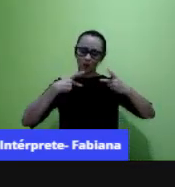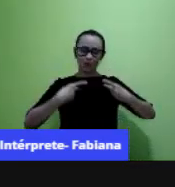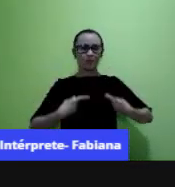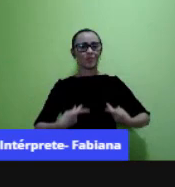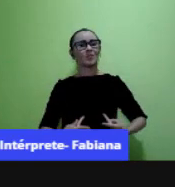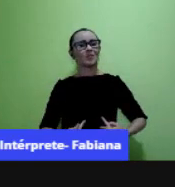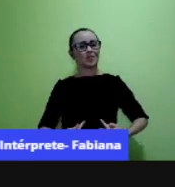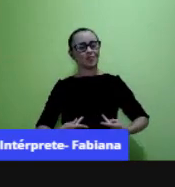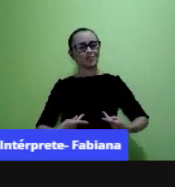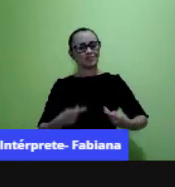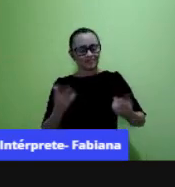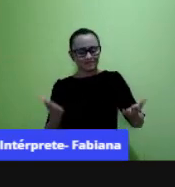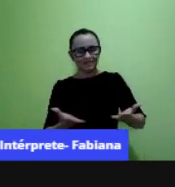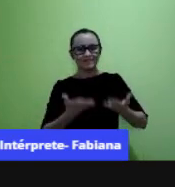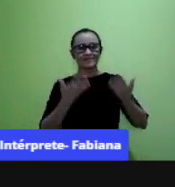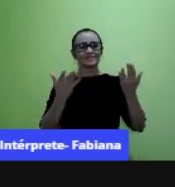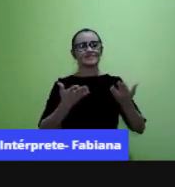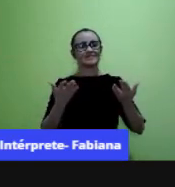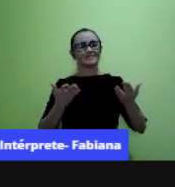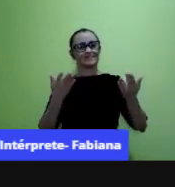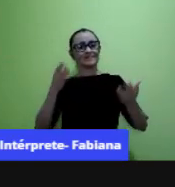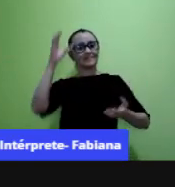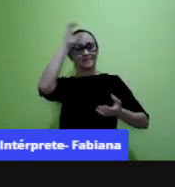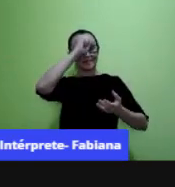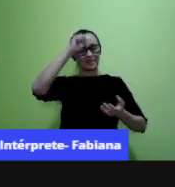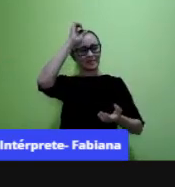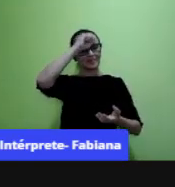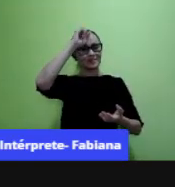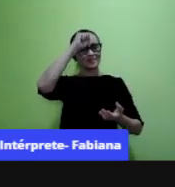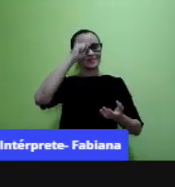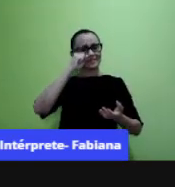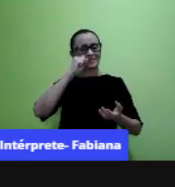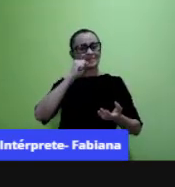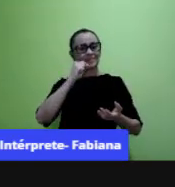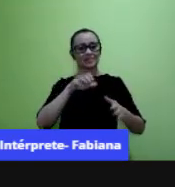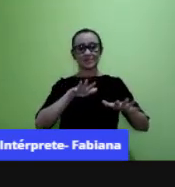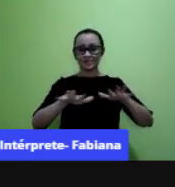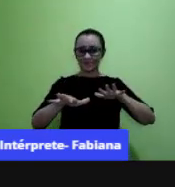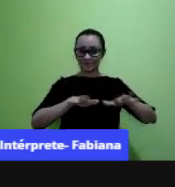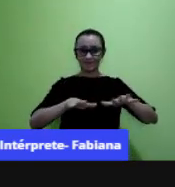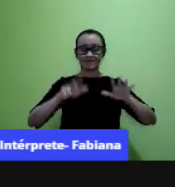enriquecendo e ampliando sua aprendizagem motora.